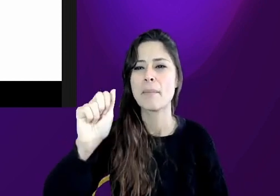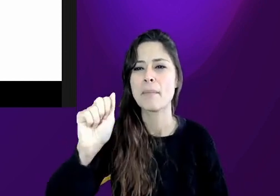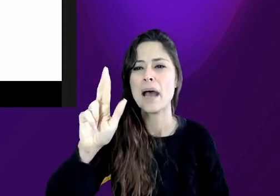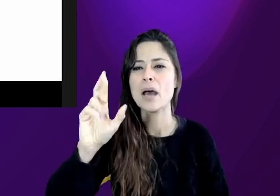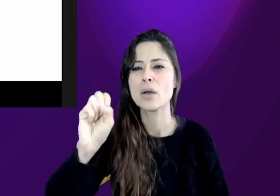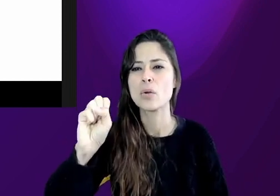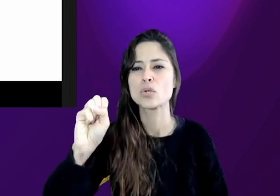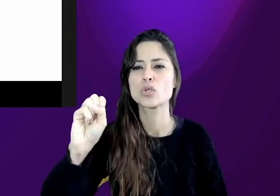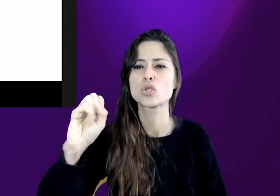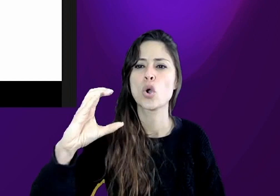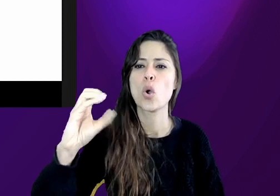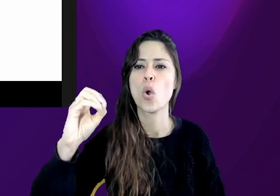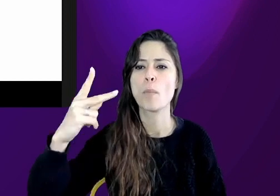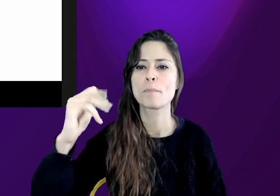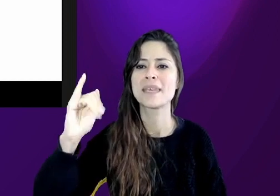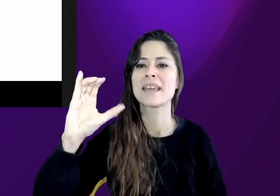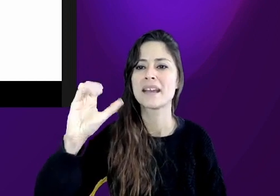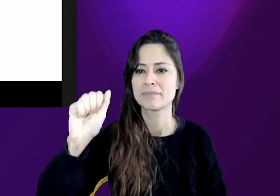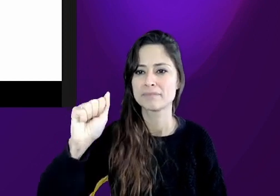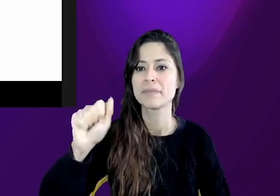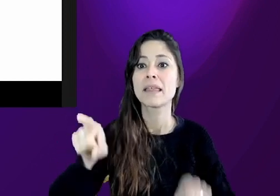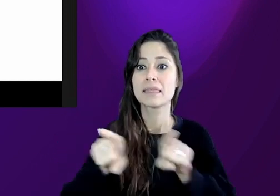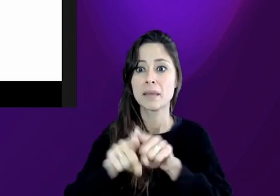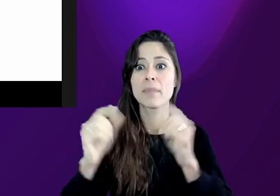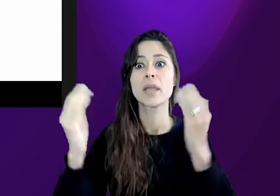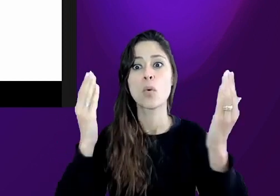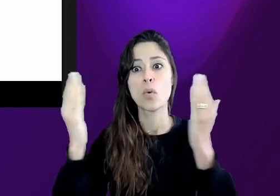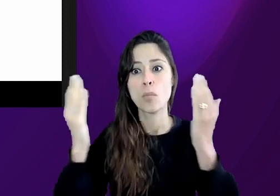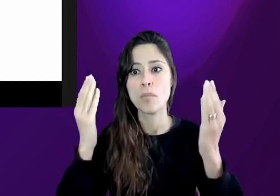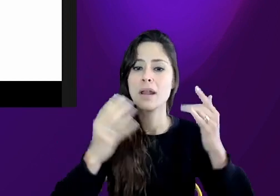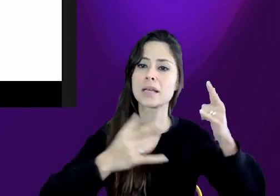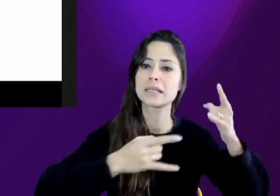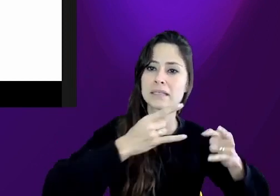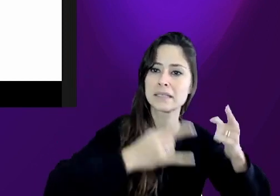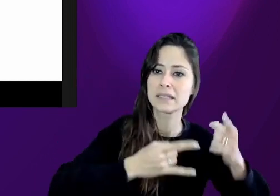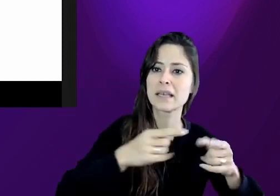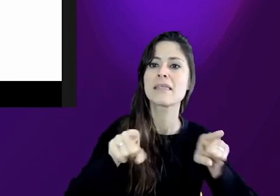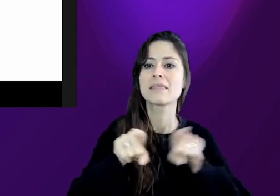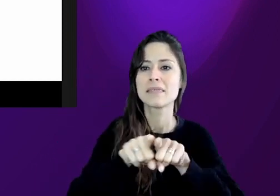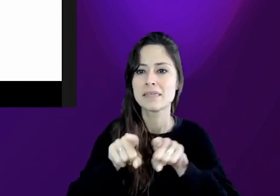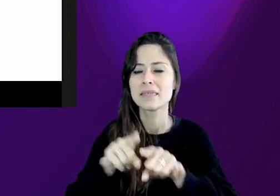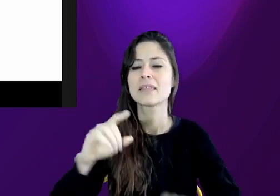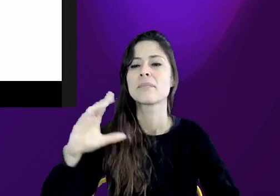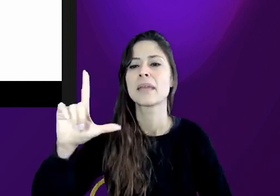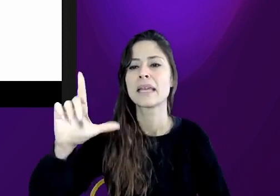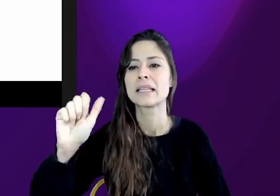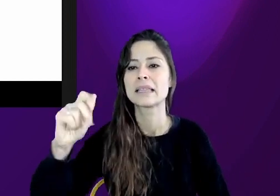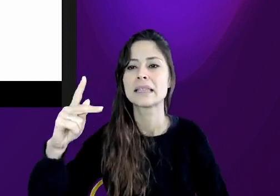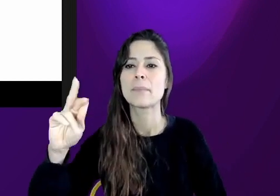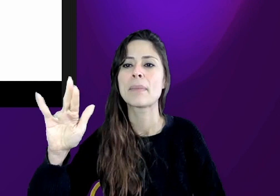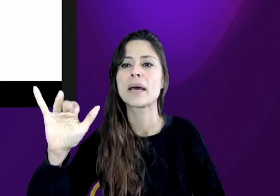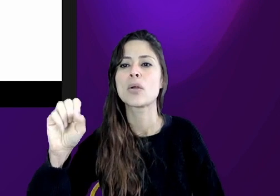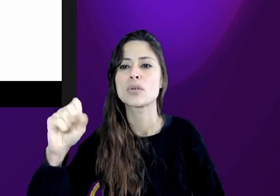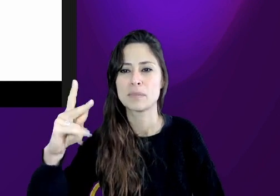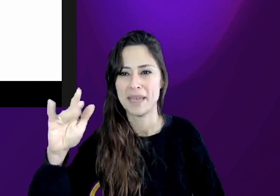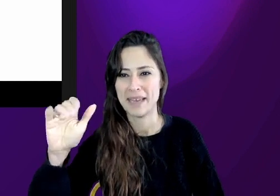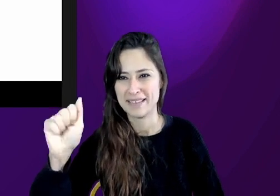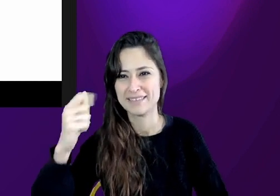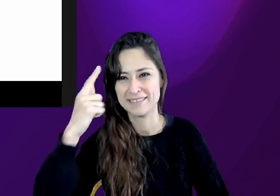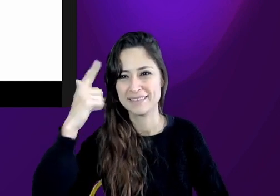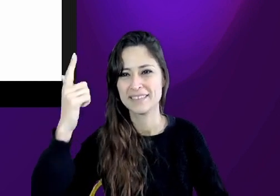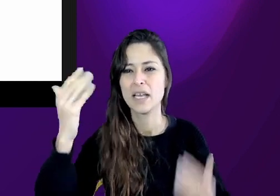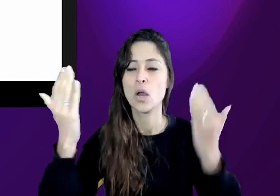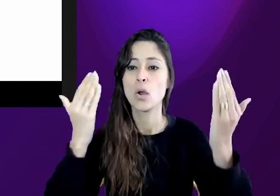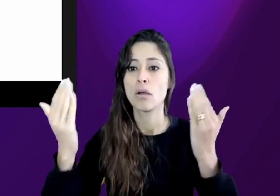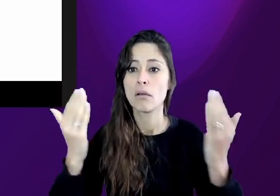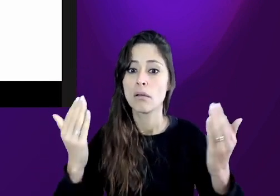de que estava sendo comparada a cirurgia robótica com a cirurgia laparoscópica, que ainda haviam dúvidas se era